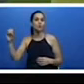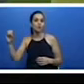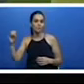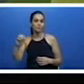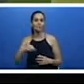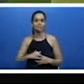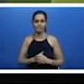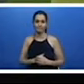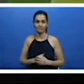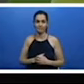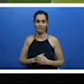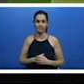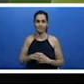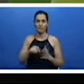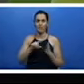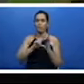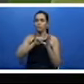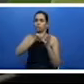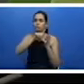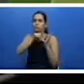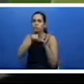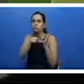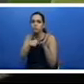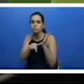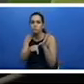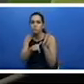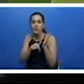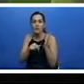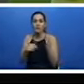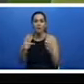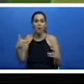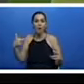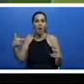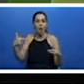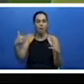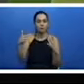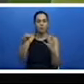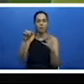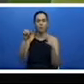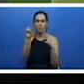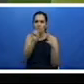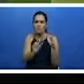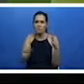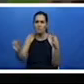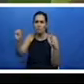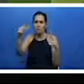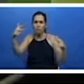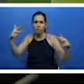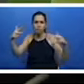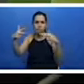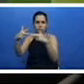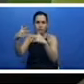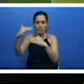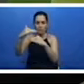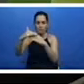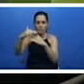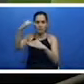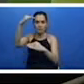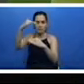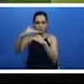Diâmetro é aquele segmento de reta que corta o círculo no meio, passando pelo centro,